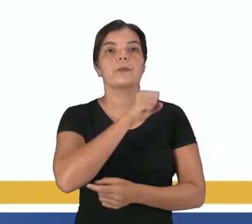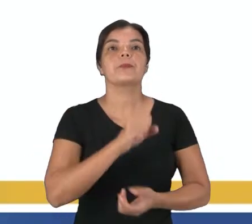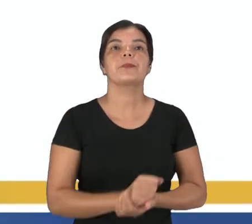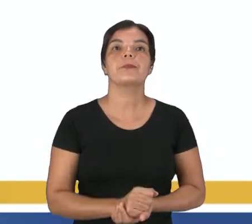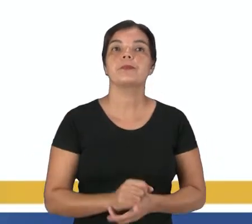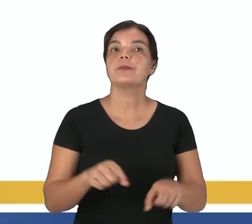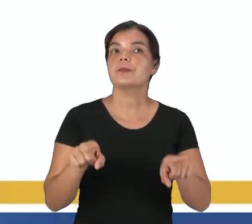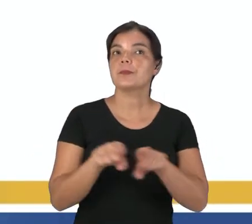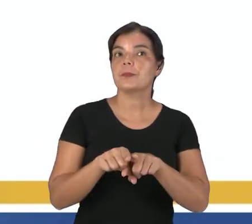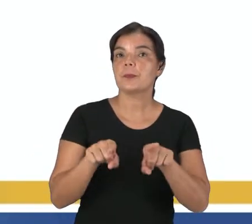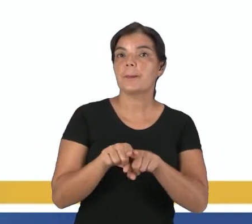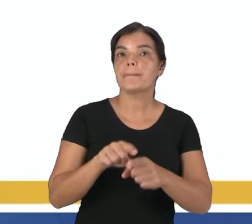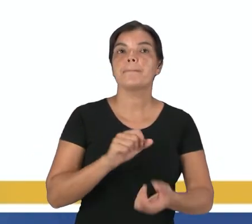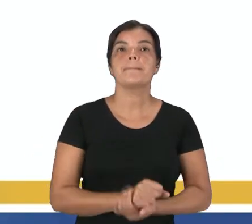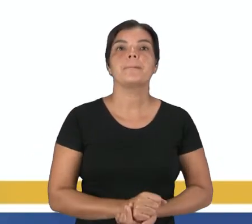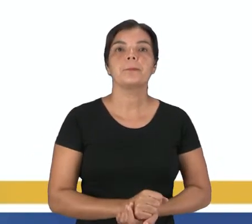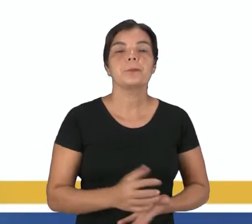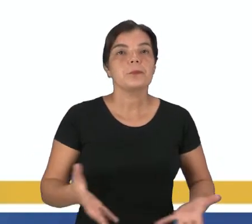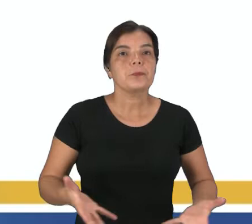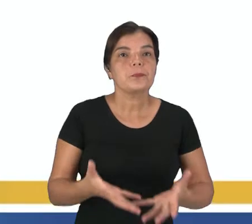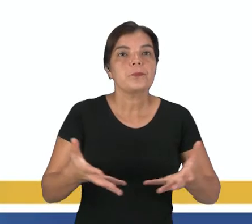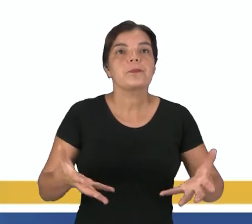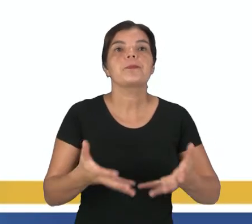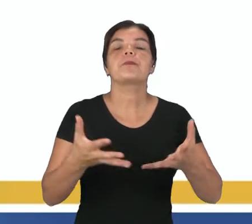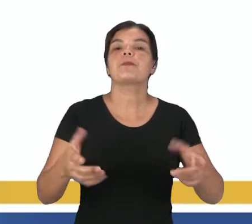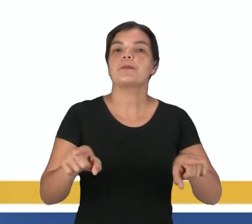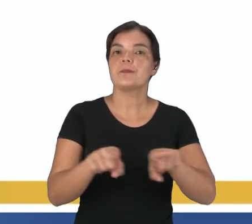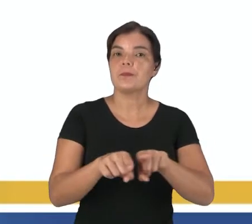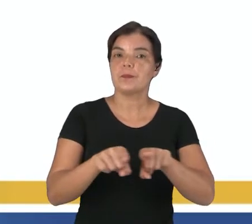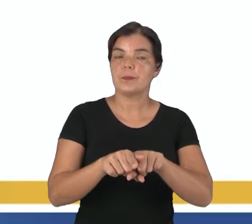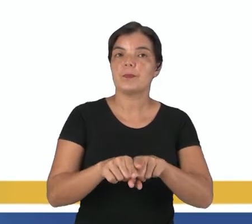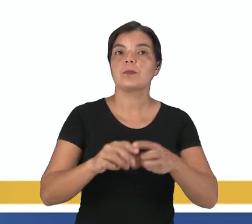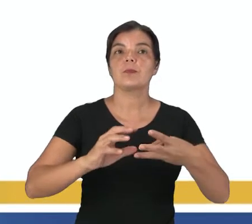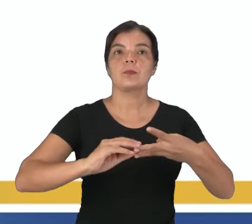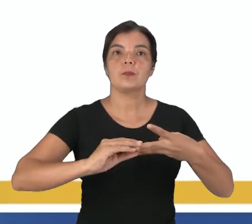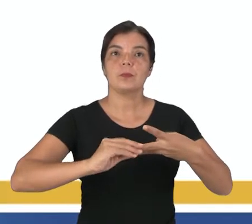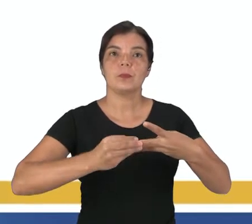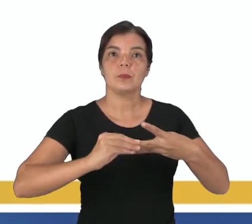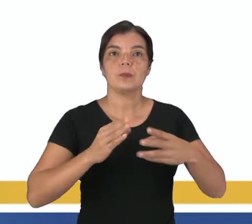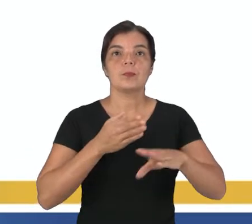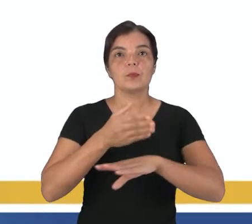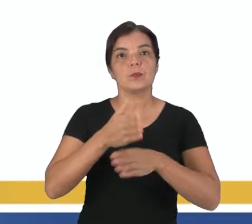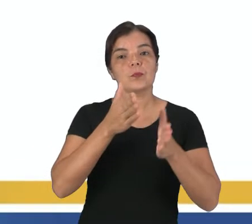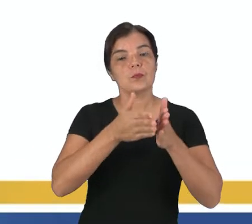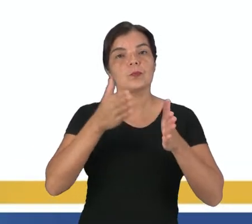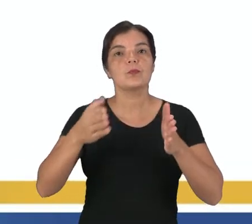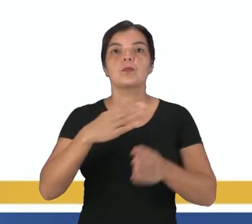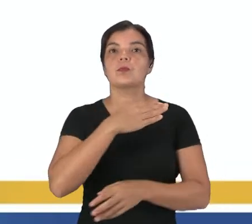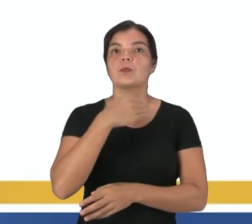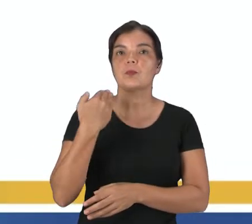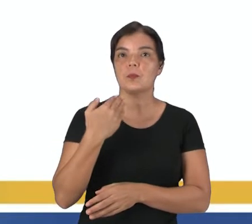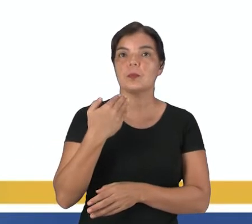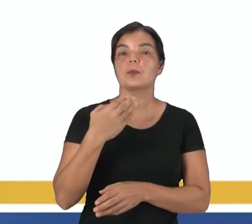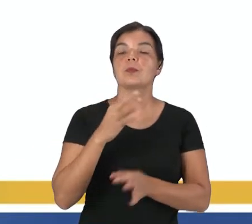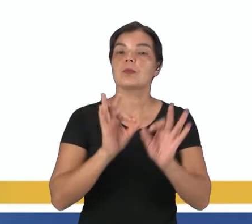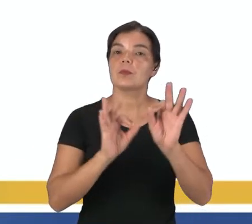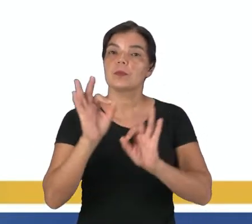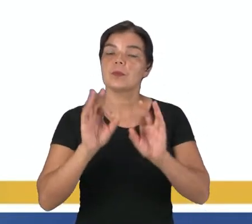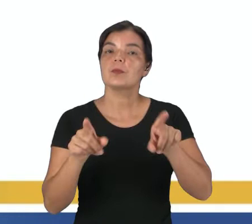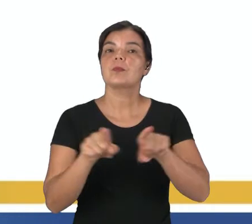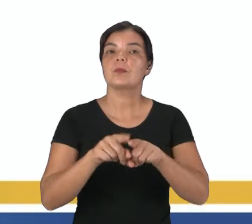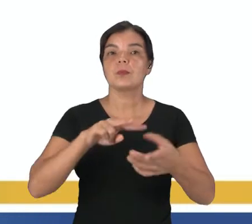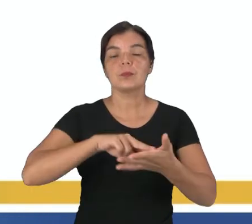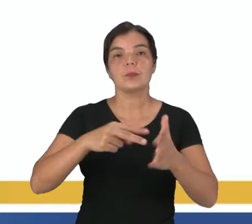rápida. Além disso, ele também estimula, ele induz, né, que a célula entre em processo de morte programada, ou